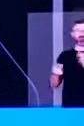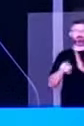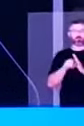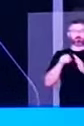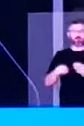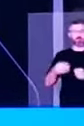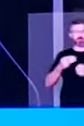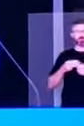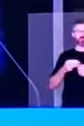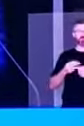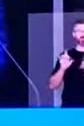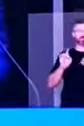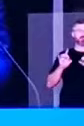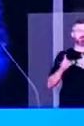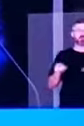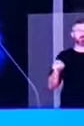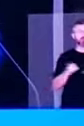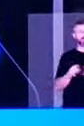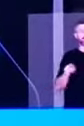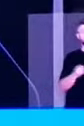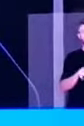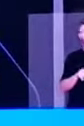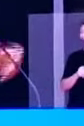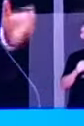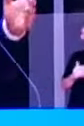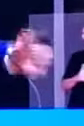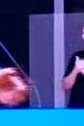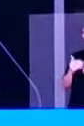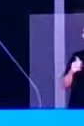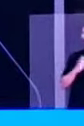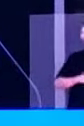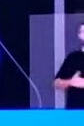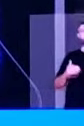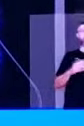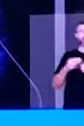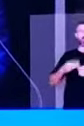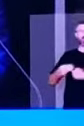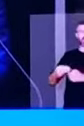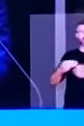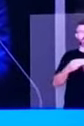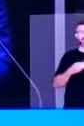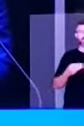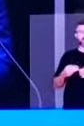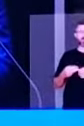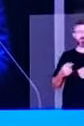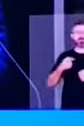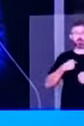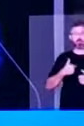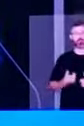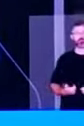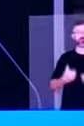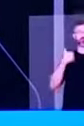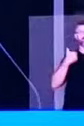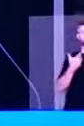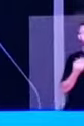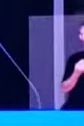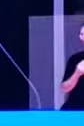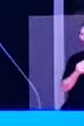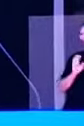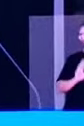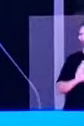dessa terra tão especial, como também o desenvolvimento de todos os municípios a qual eu tenho muito orgulho